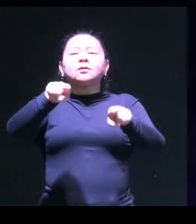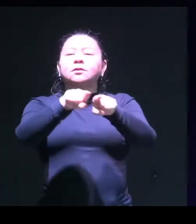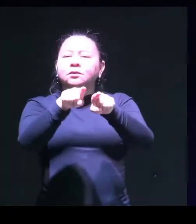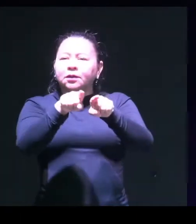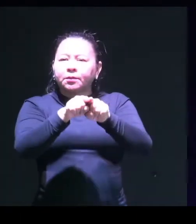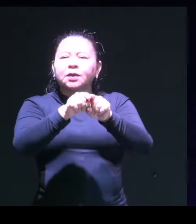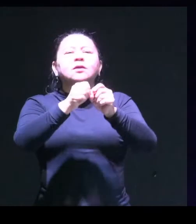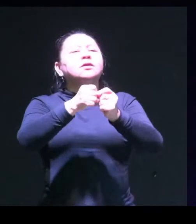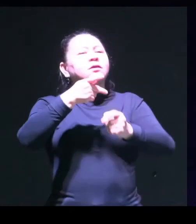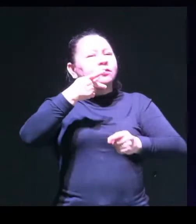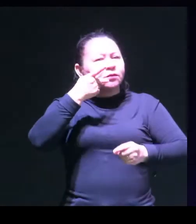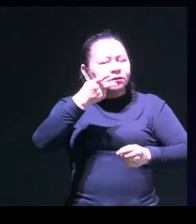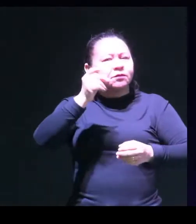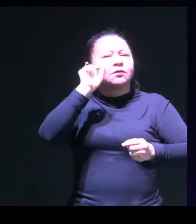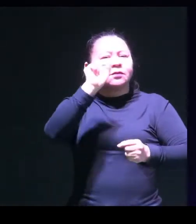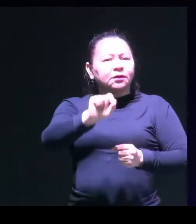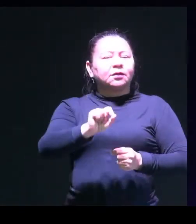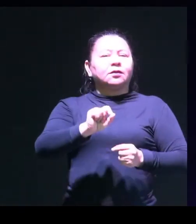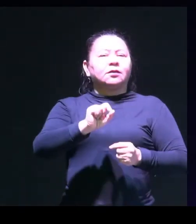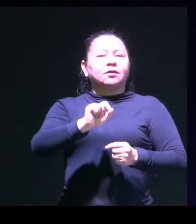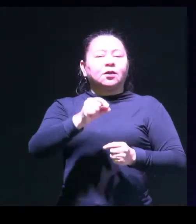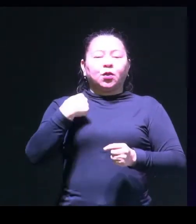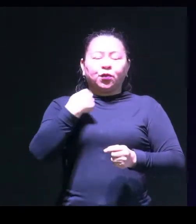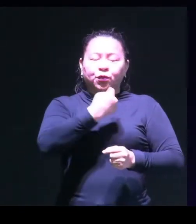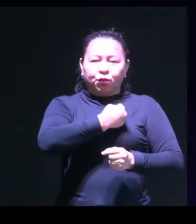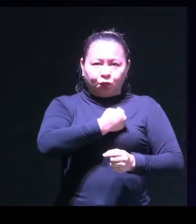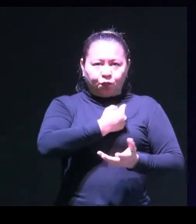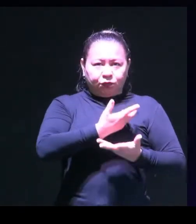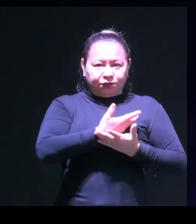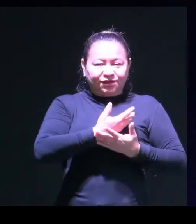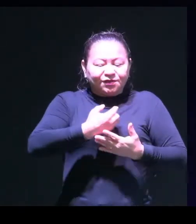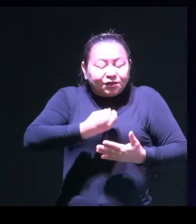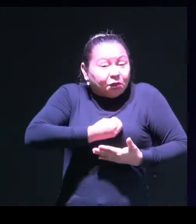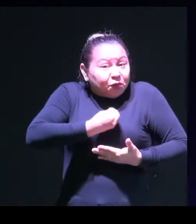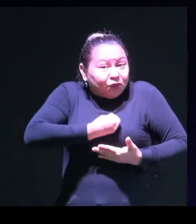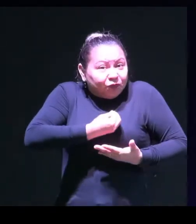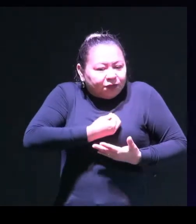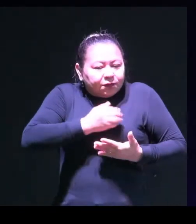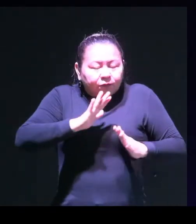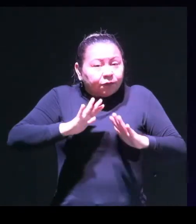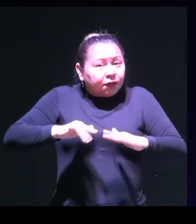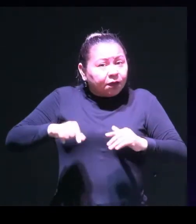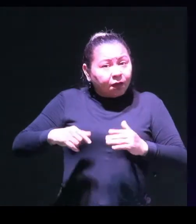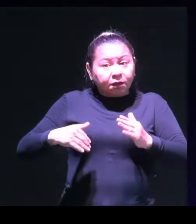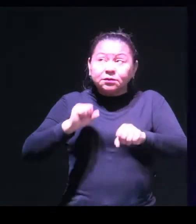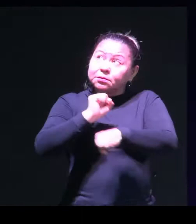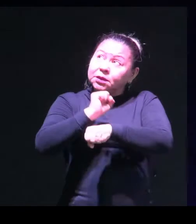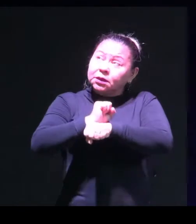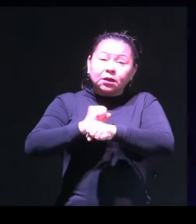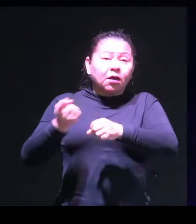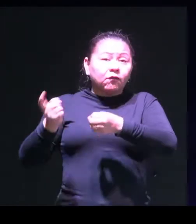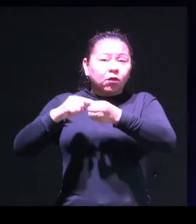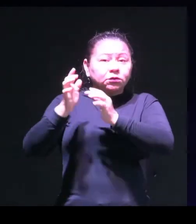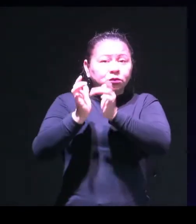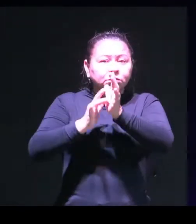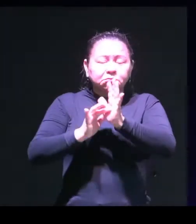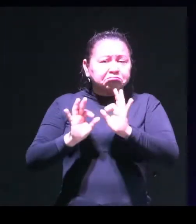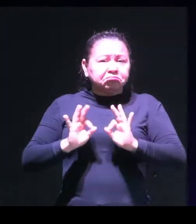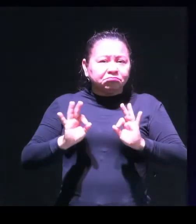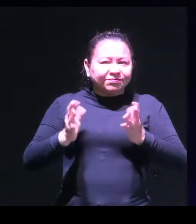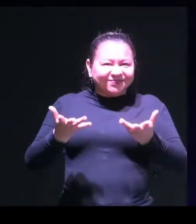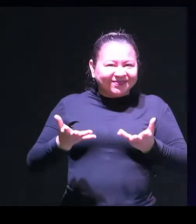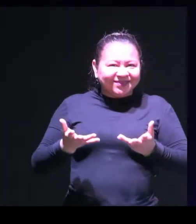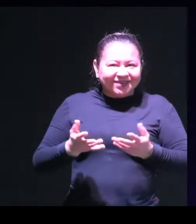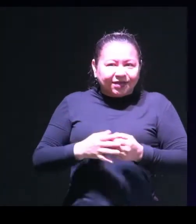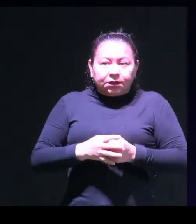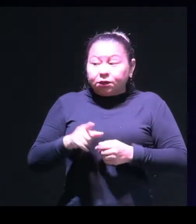lhes declaramos o seguinte: nós, os vivos, os que ficarmos até a vinda do Senhor, de modo nenhum